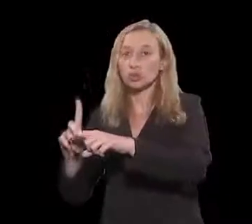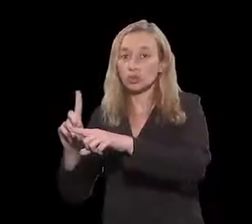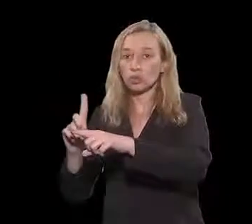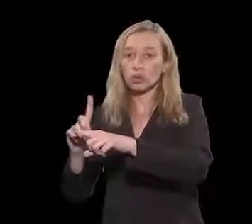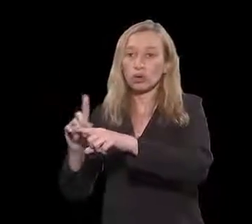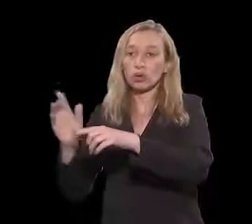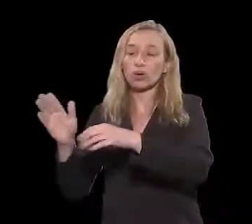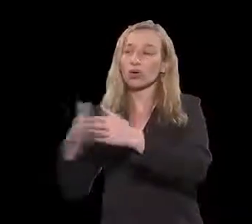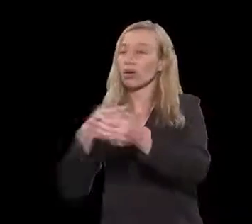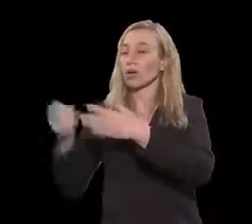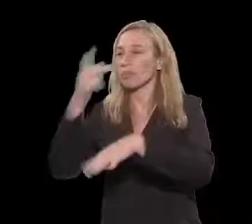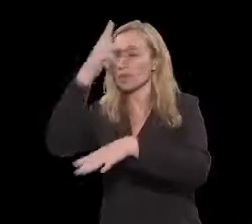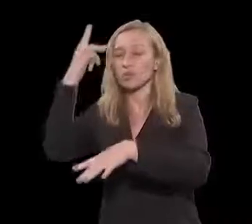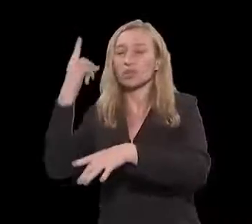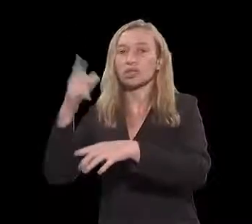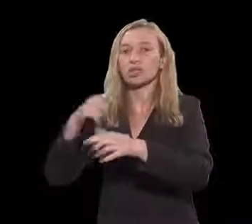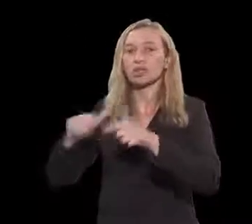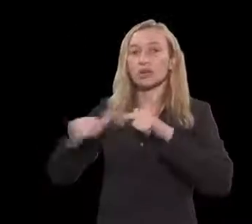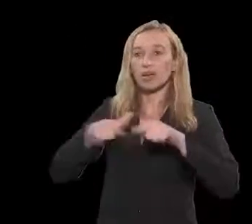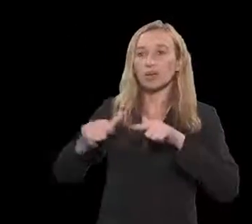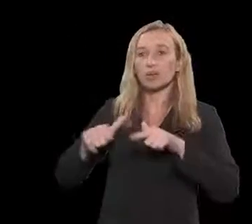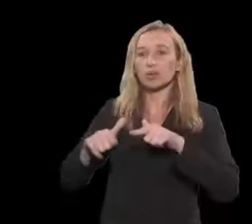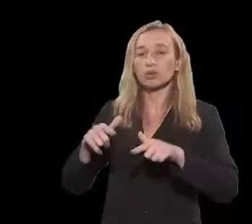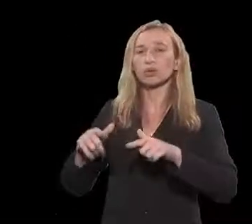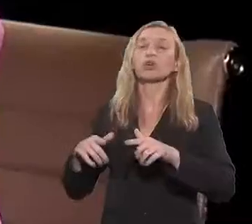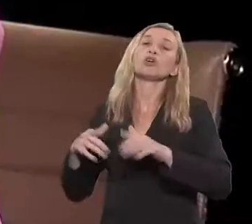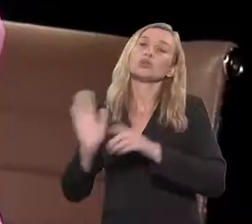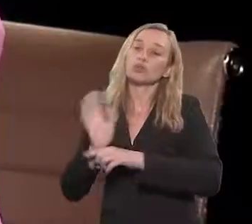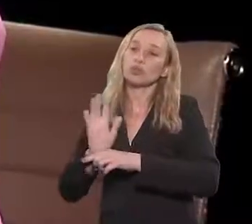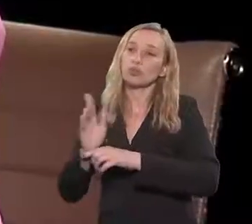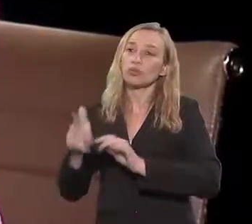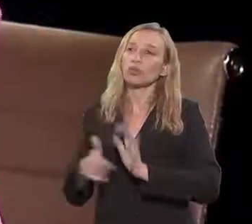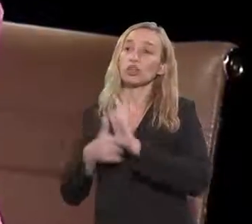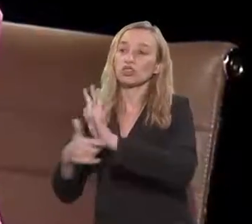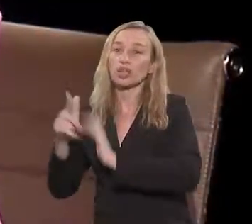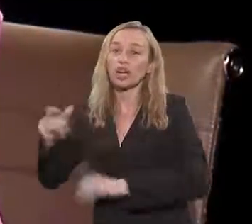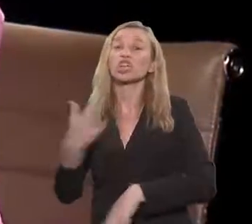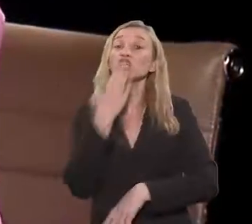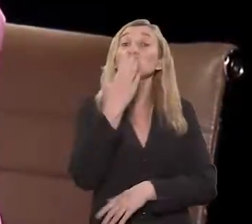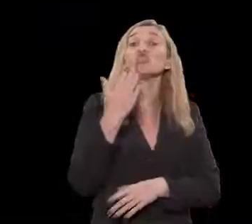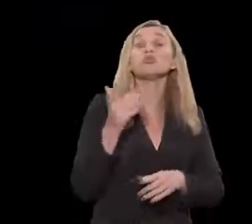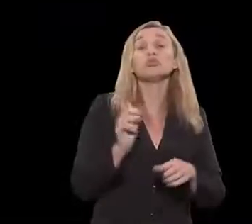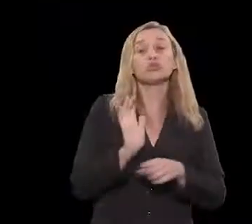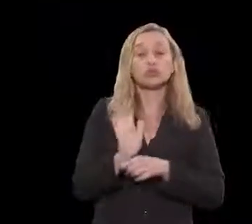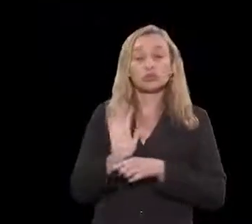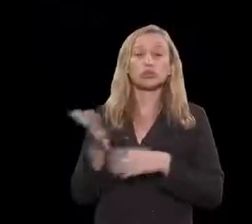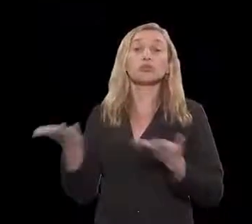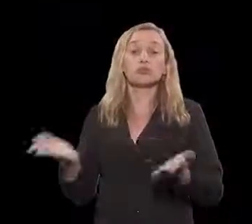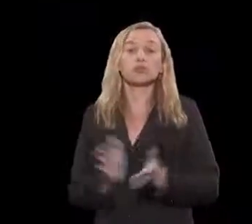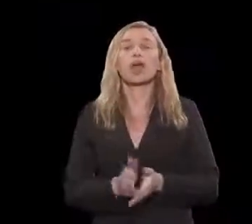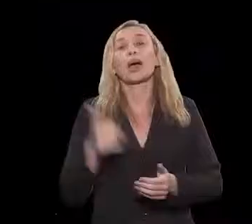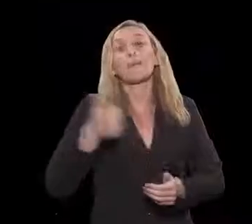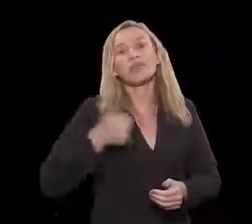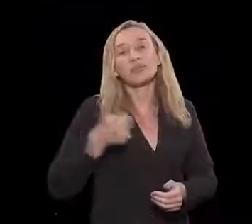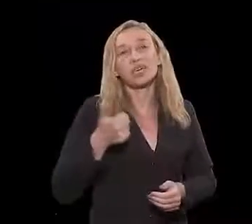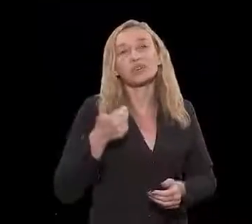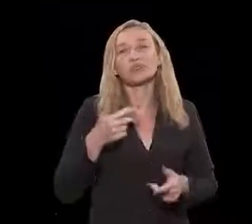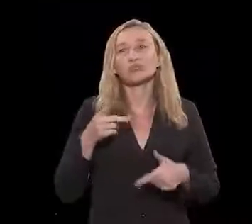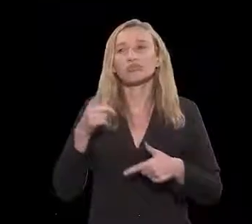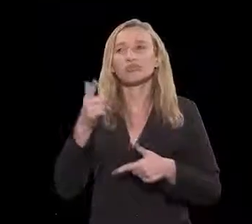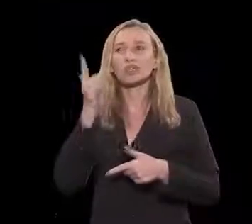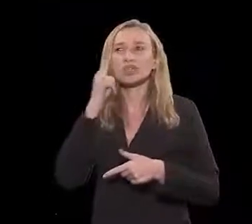ou o roteirista, alguém que tenha trabalhado no filme para... E como é a seleção do filme? Que tipo de filme? Então, primeiro que a gente decidiu não